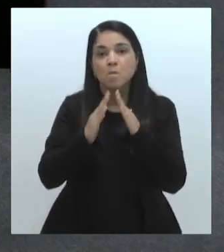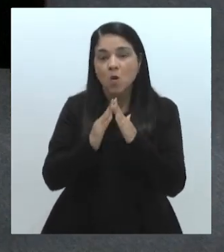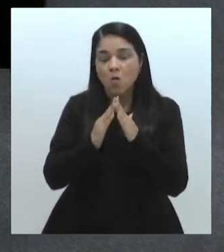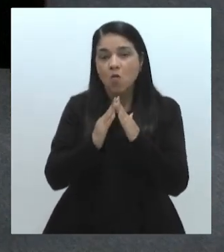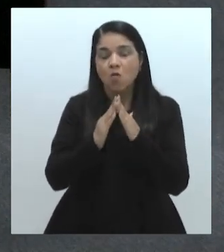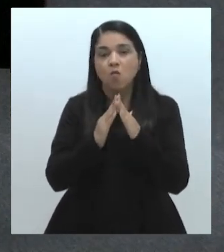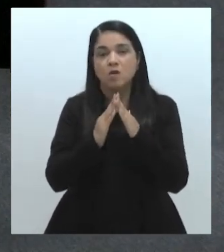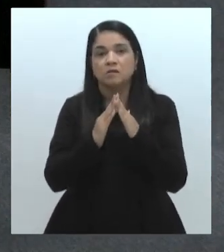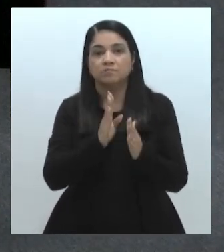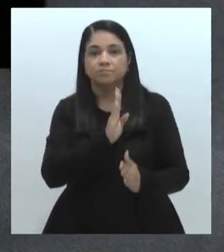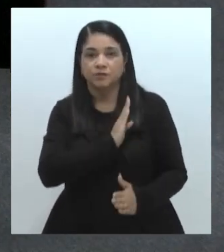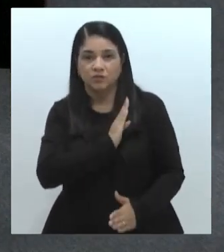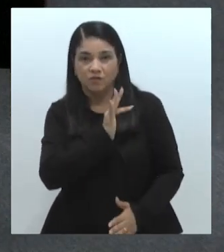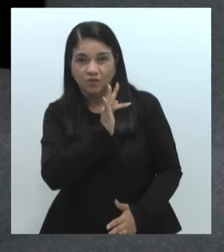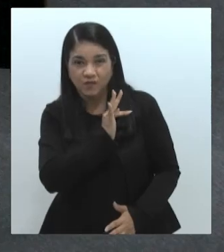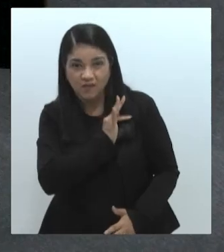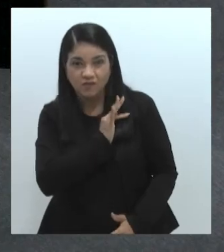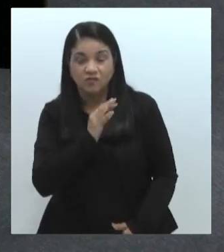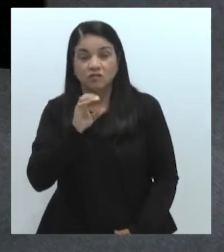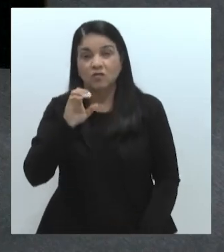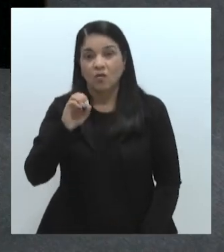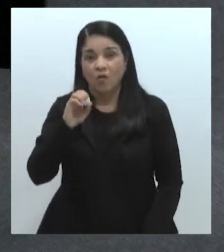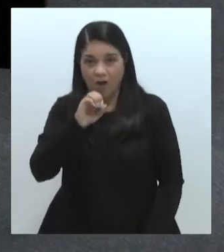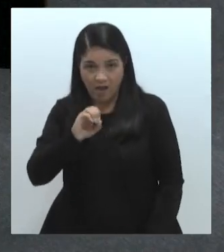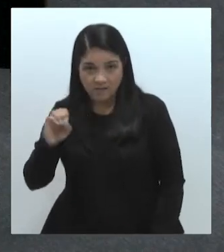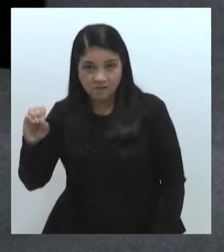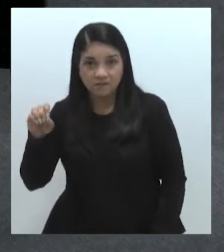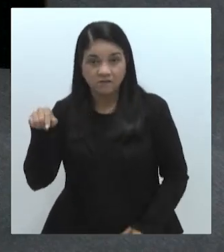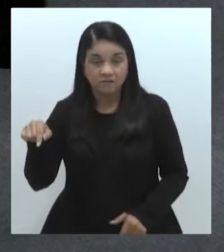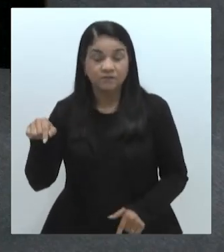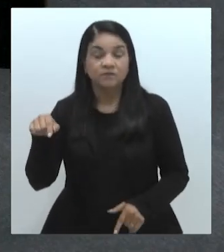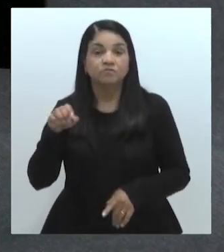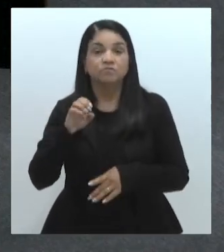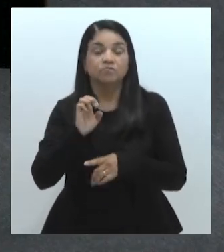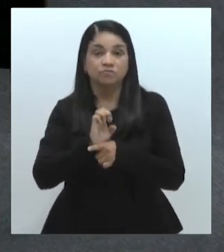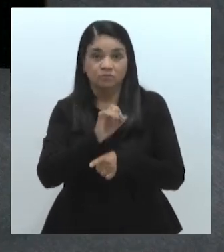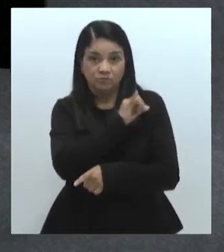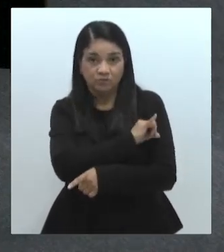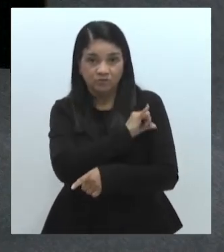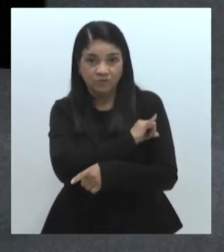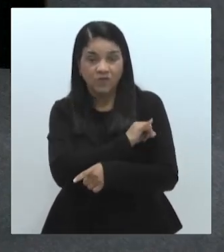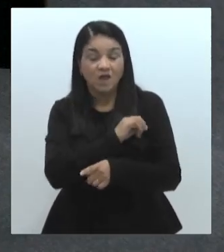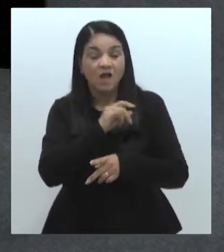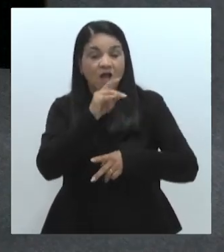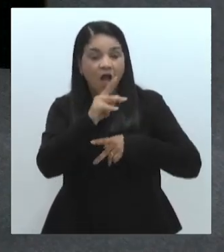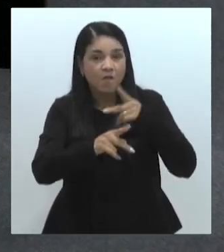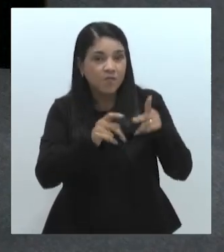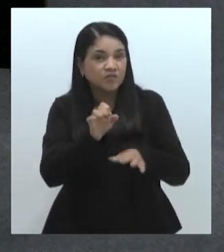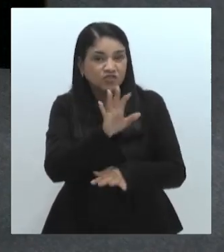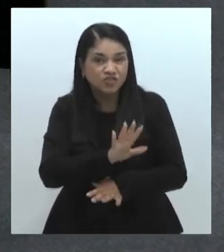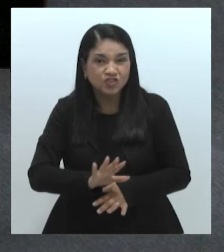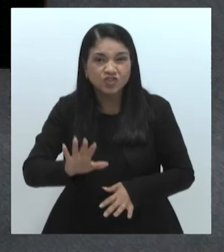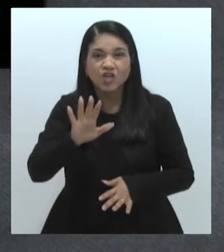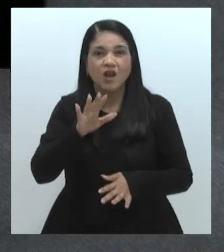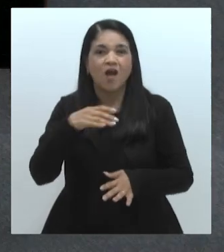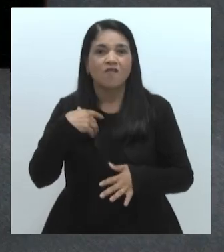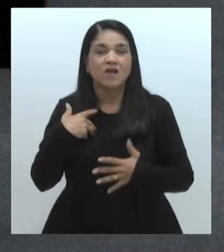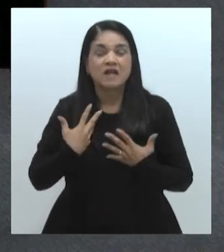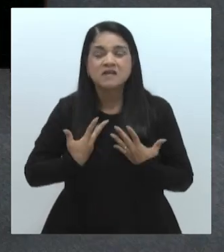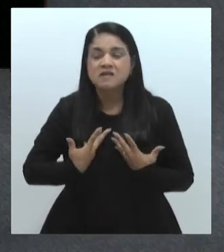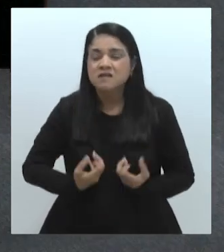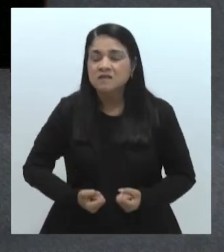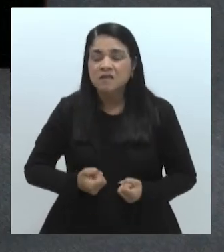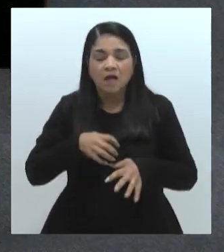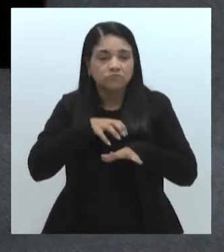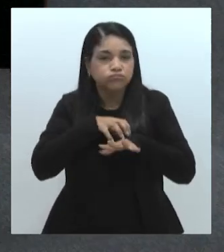Baixada Fluminense. E aí, os cariocas e, óbvio, a população em geral se desgasta no transporte público,